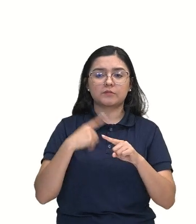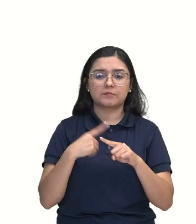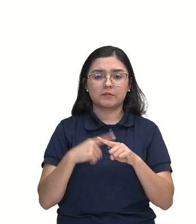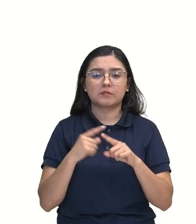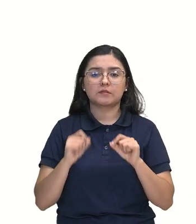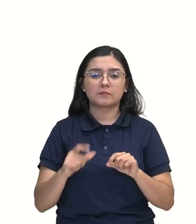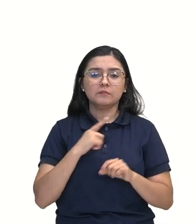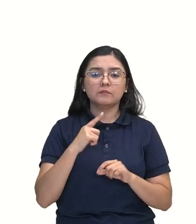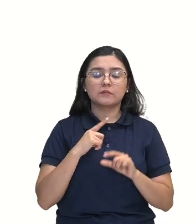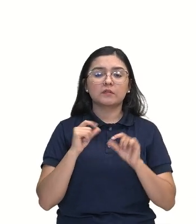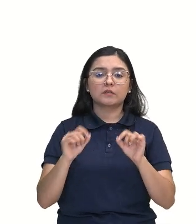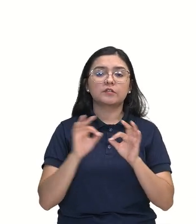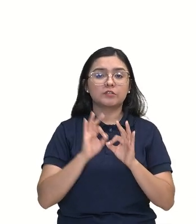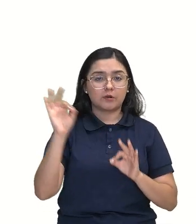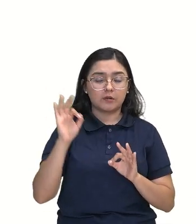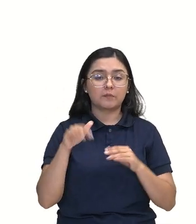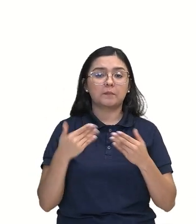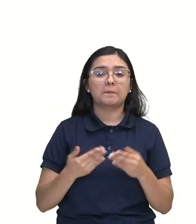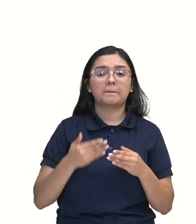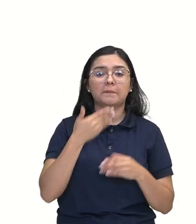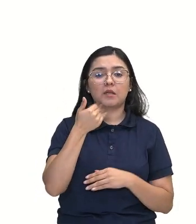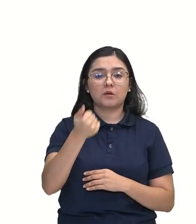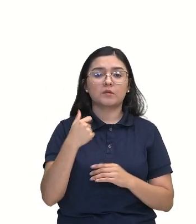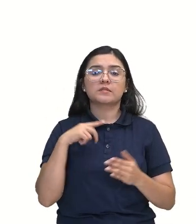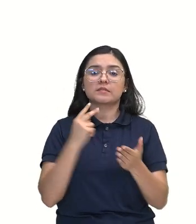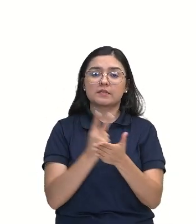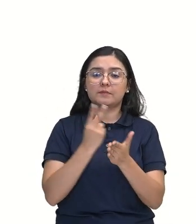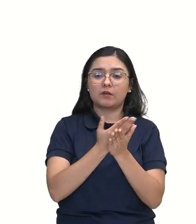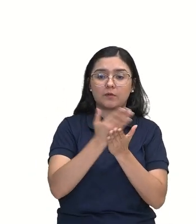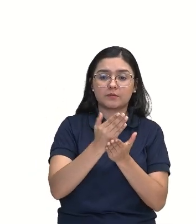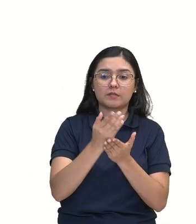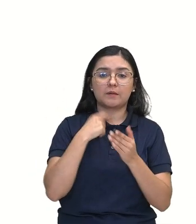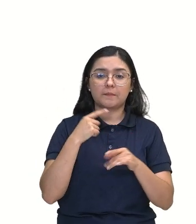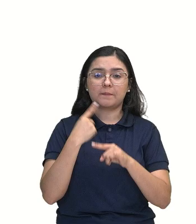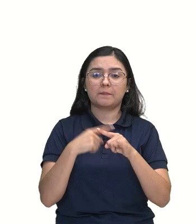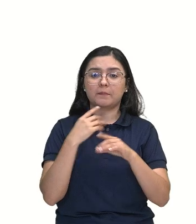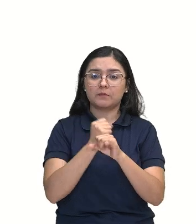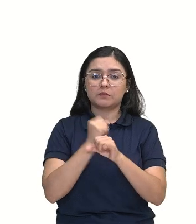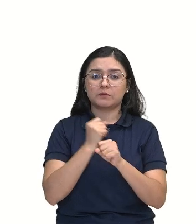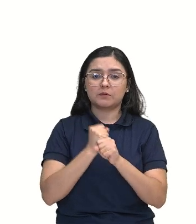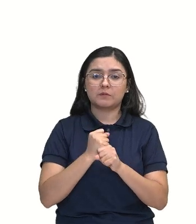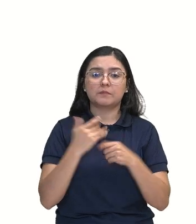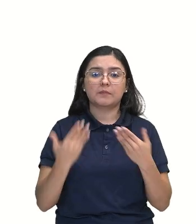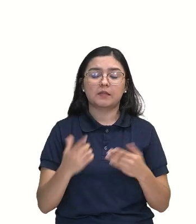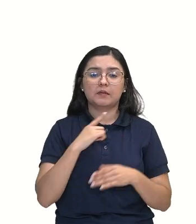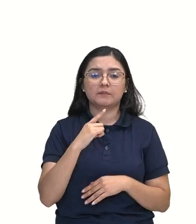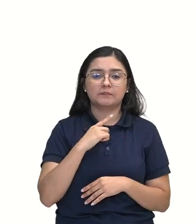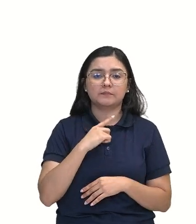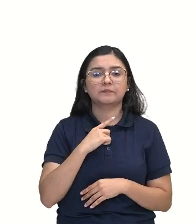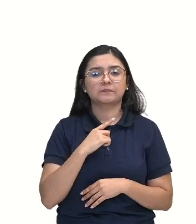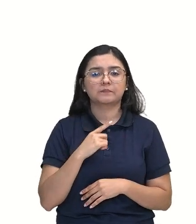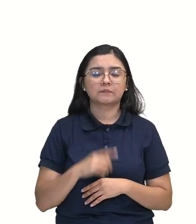em diagonal. De preferência, você sempre vai iniciar essa multiplicação pela letra. Ou